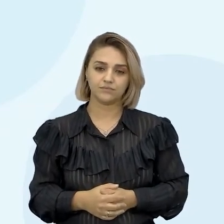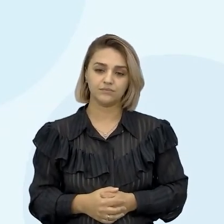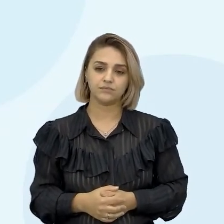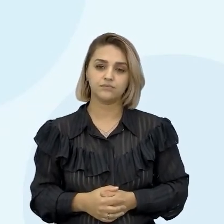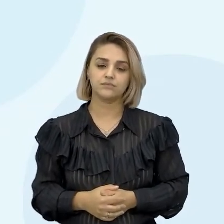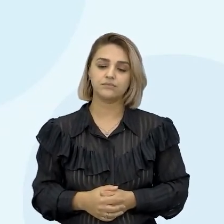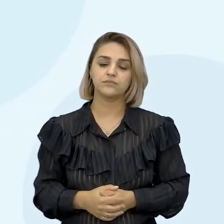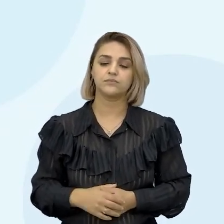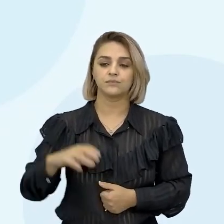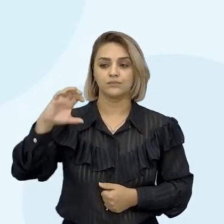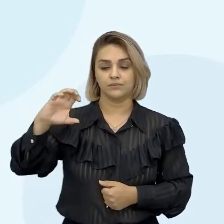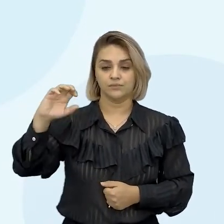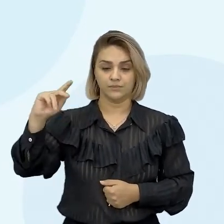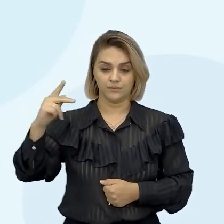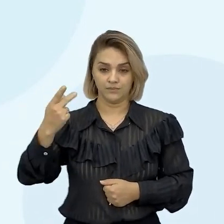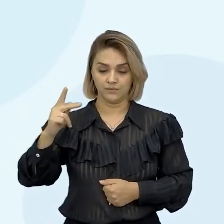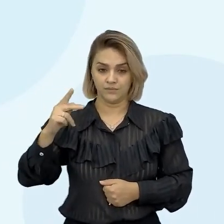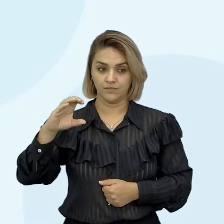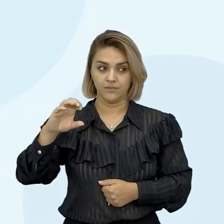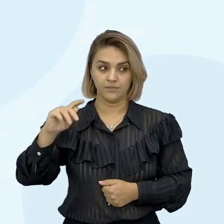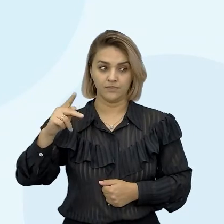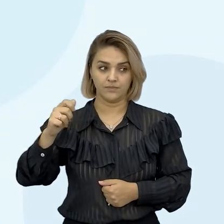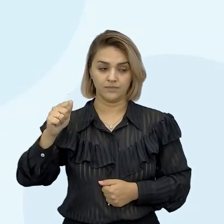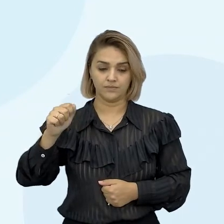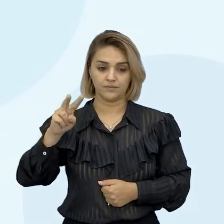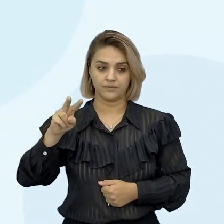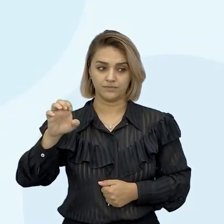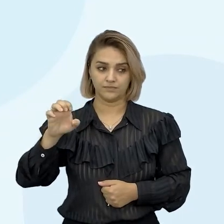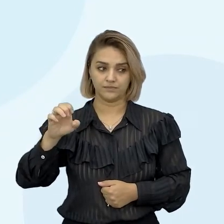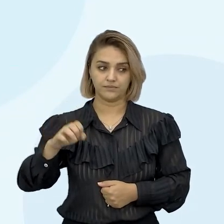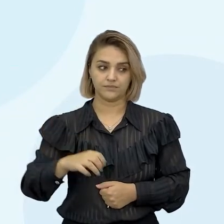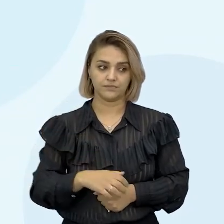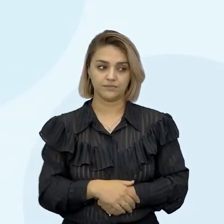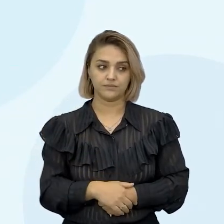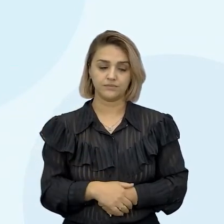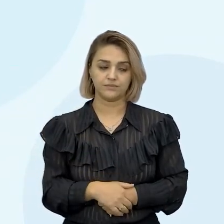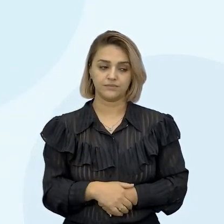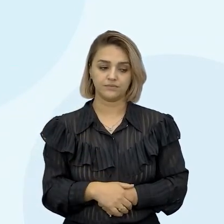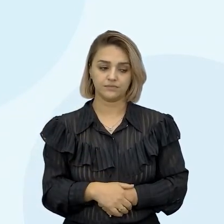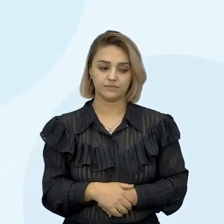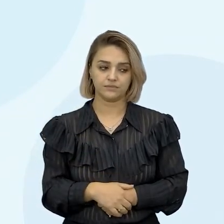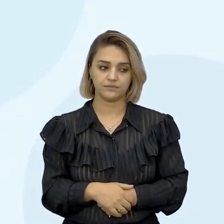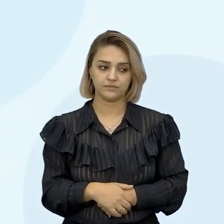né e aqui eu tenho a chave a chave ficou meio feinha